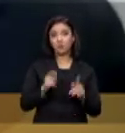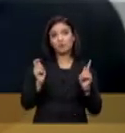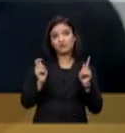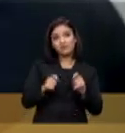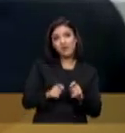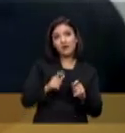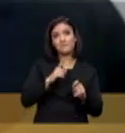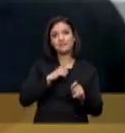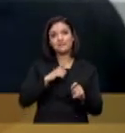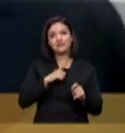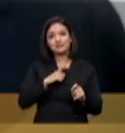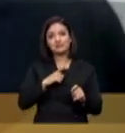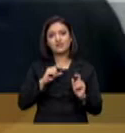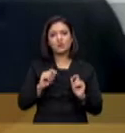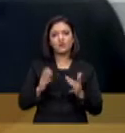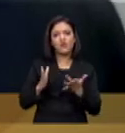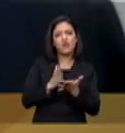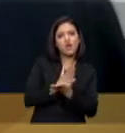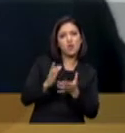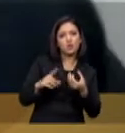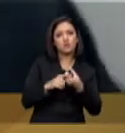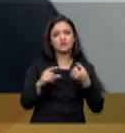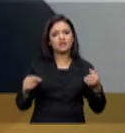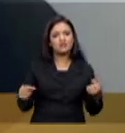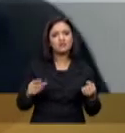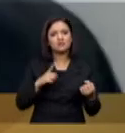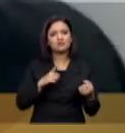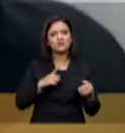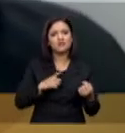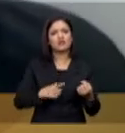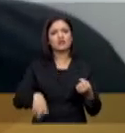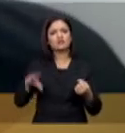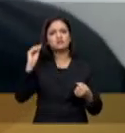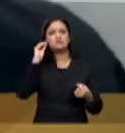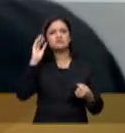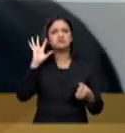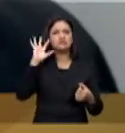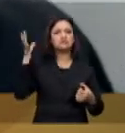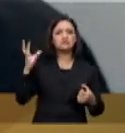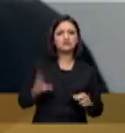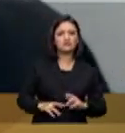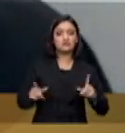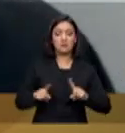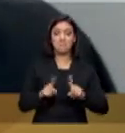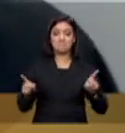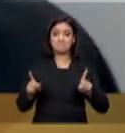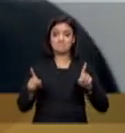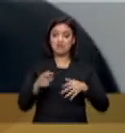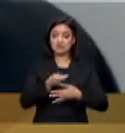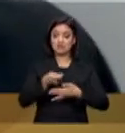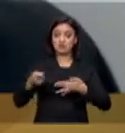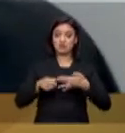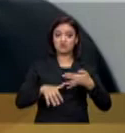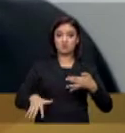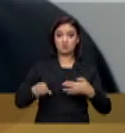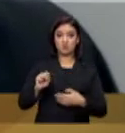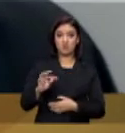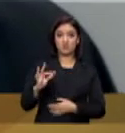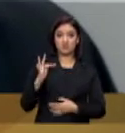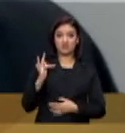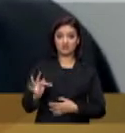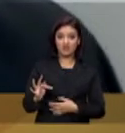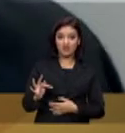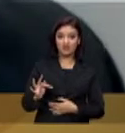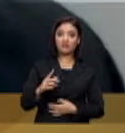interpretação isolada de alguns dispositivos, mas a jurisprudência da Suprema Corte Brasileira ela é rica